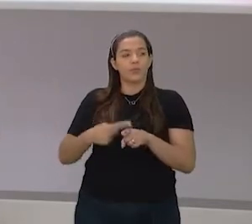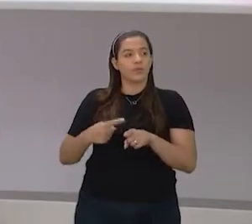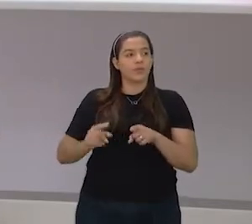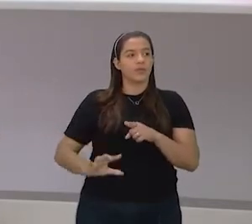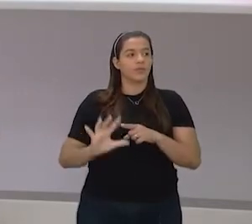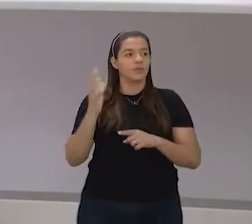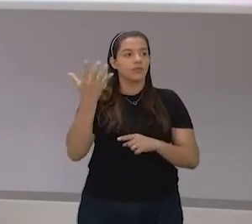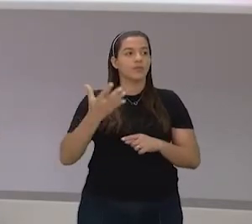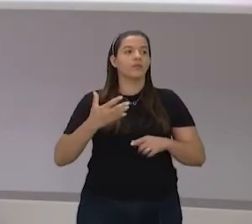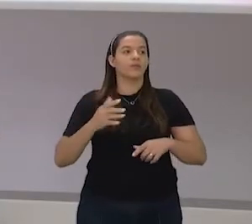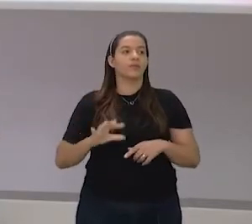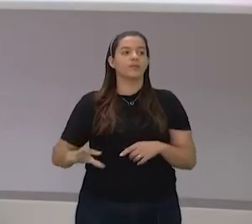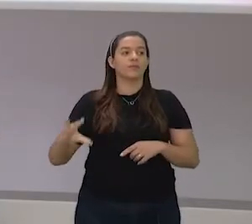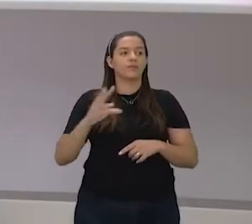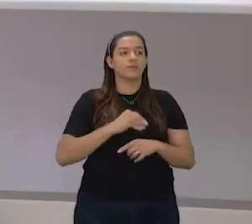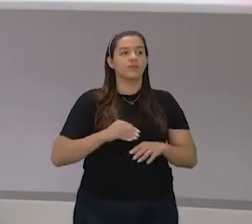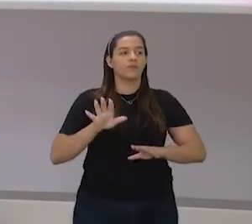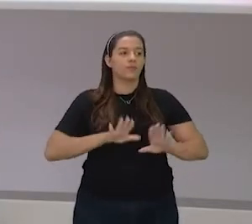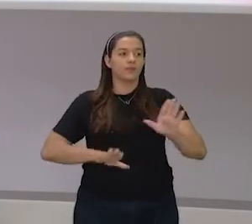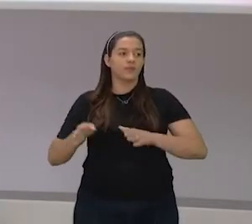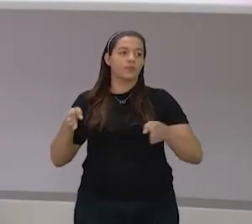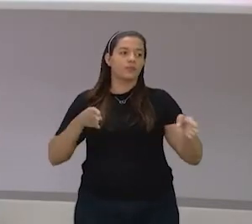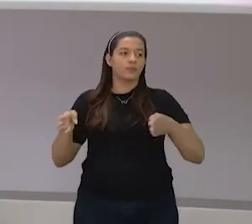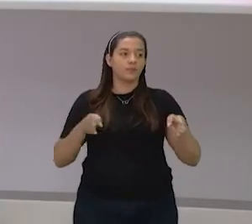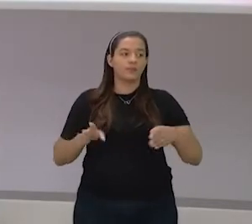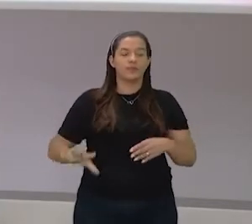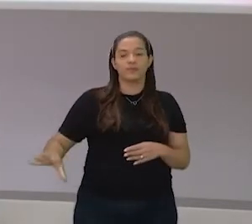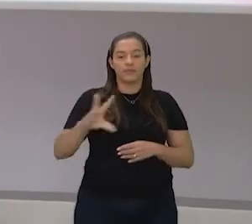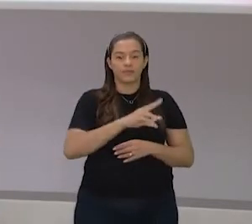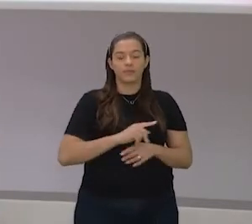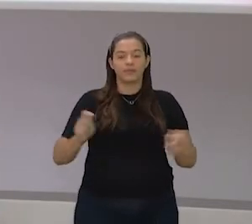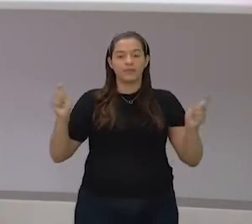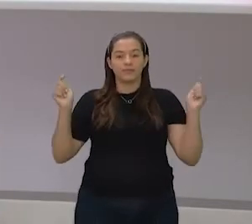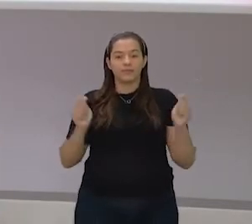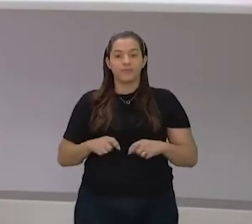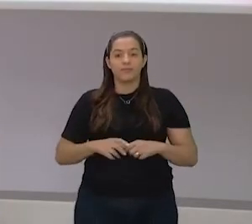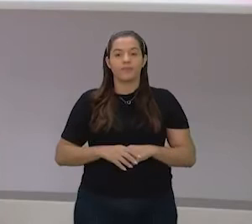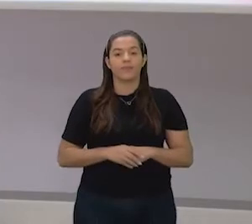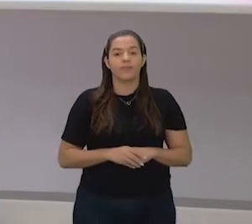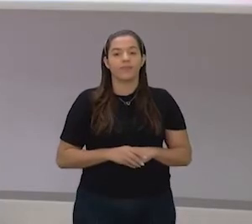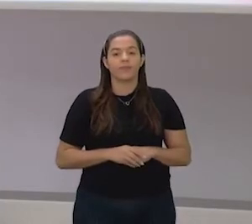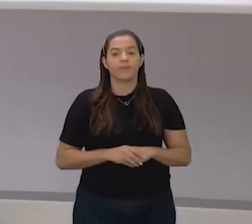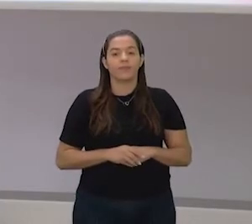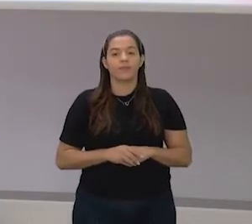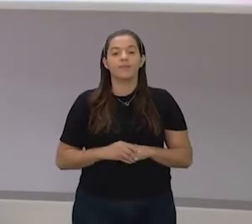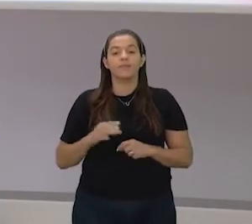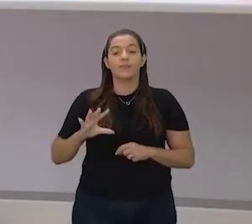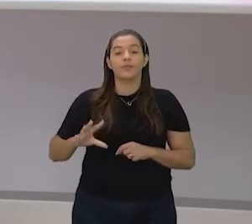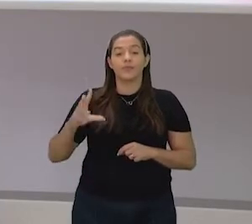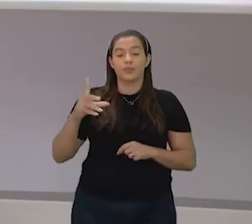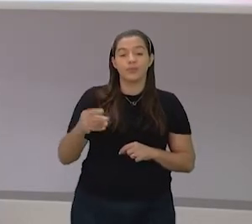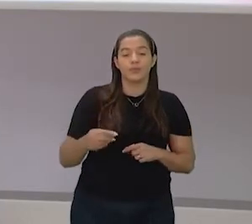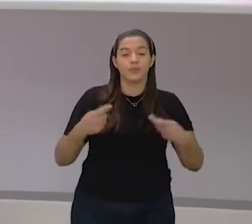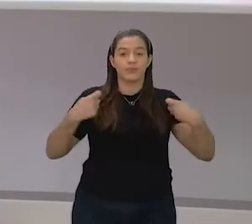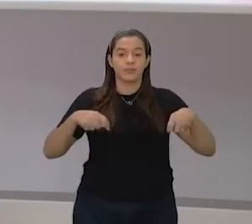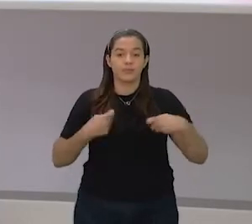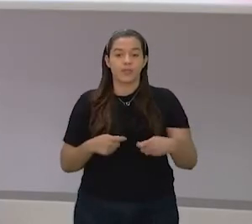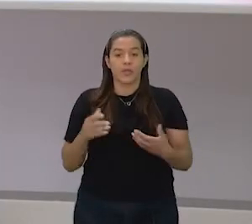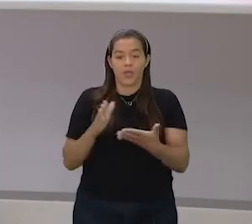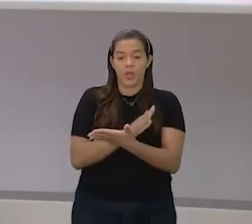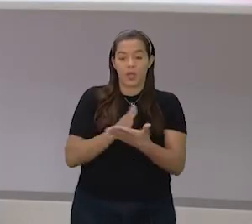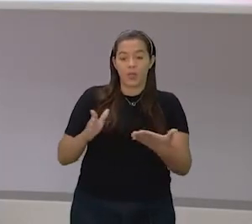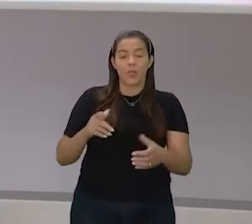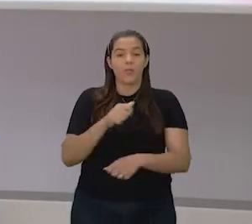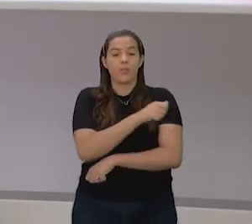é proporcionar esses momentos a todos. E aí, quando a gente falou desse texto jornalístico, eu nem trouxe à toa, porque algumas